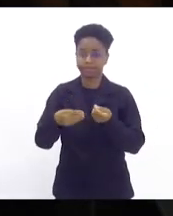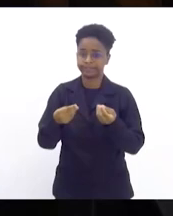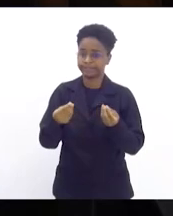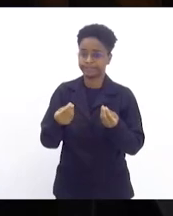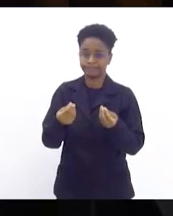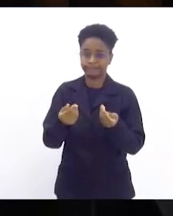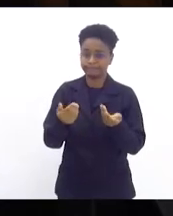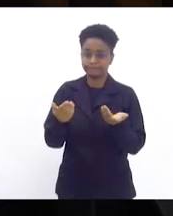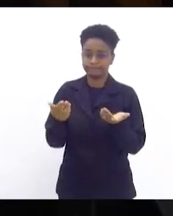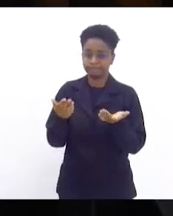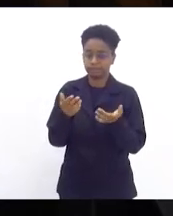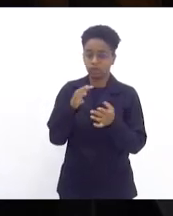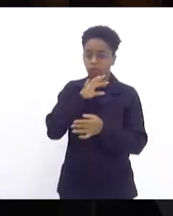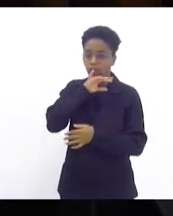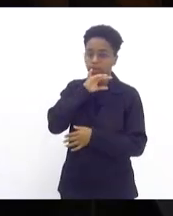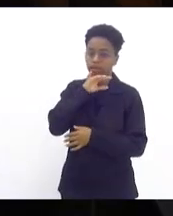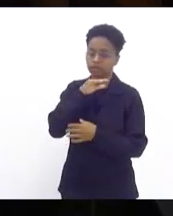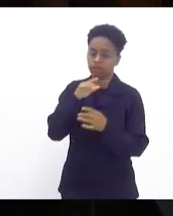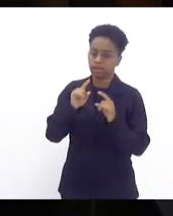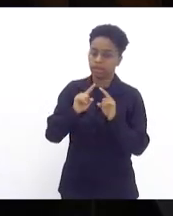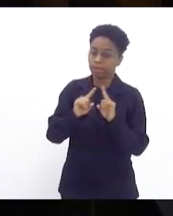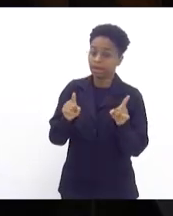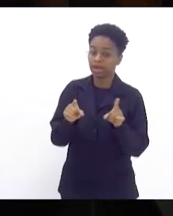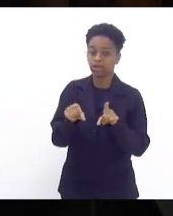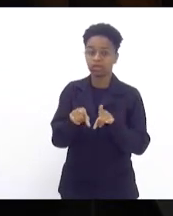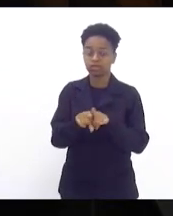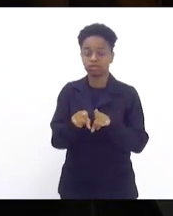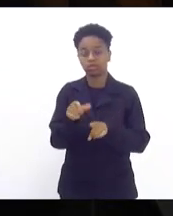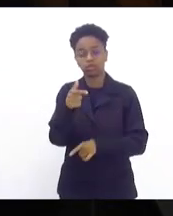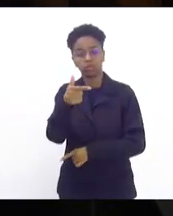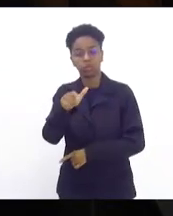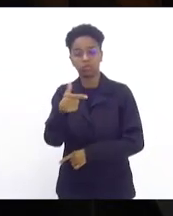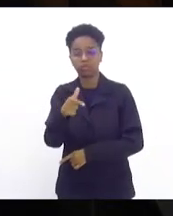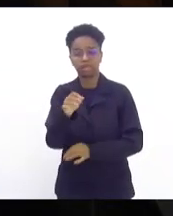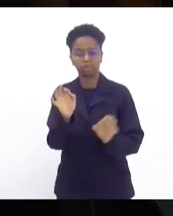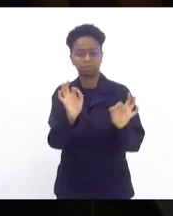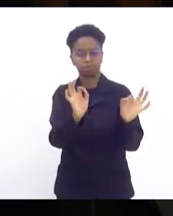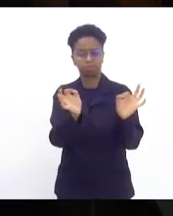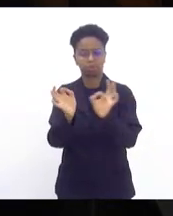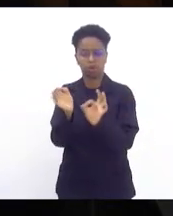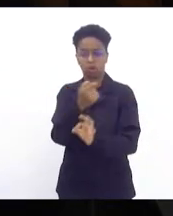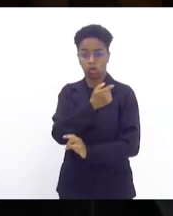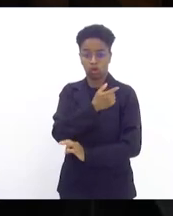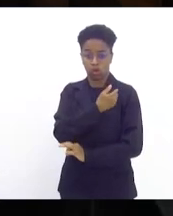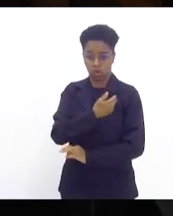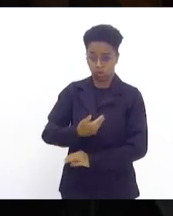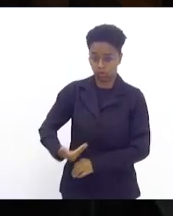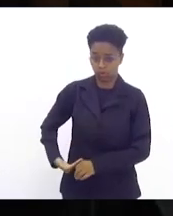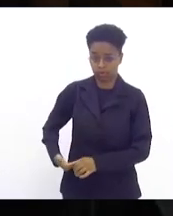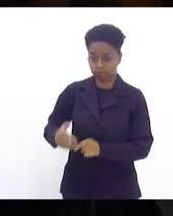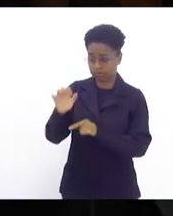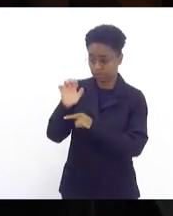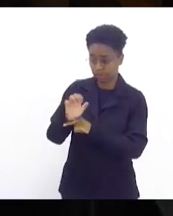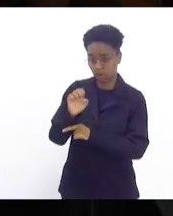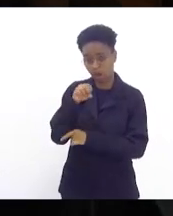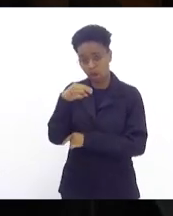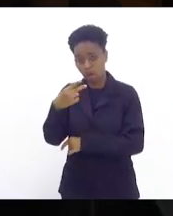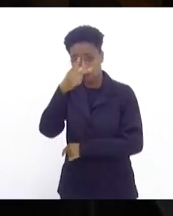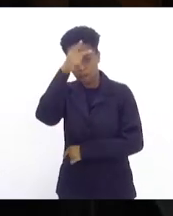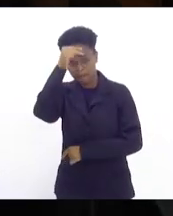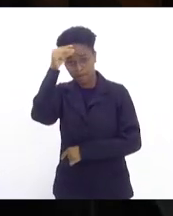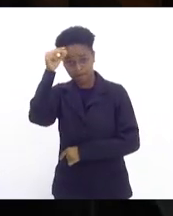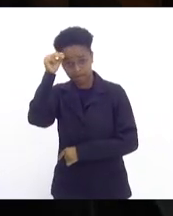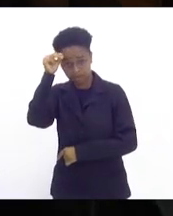desastrosa mas também não tem nenhum governo de estado e de Prefeitura que resista